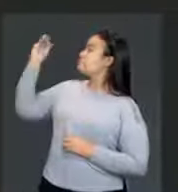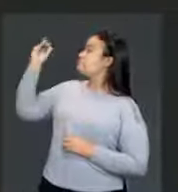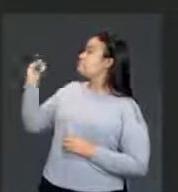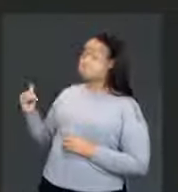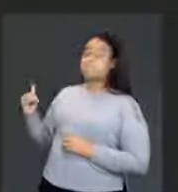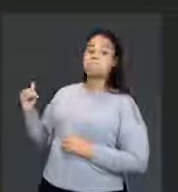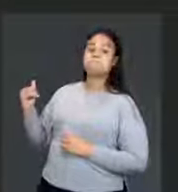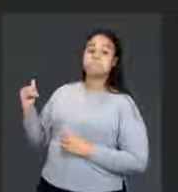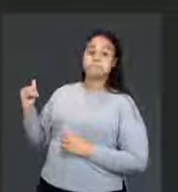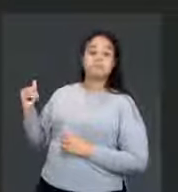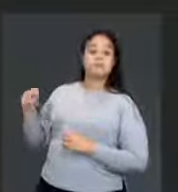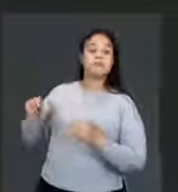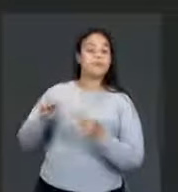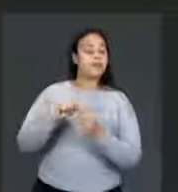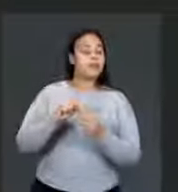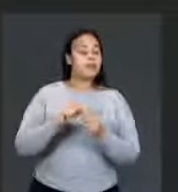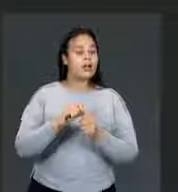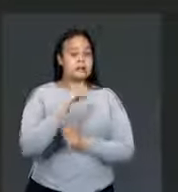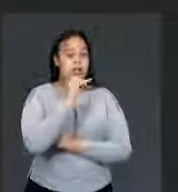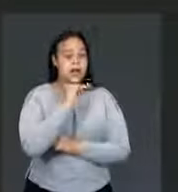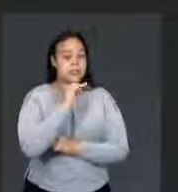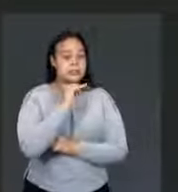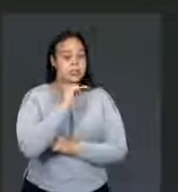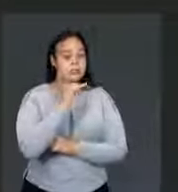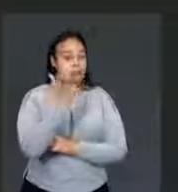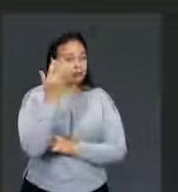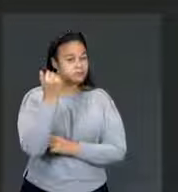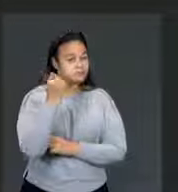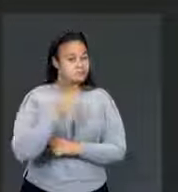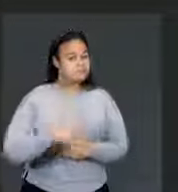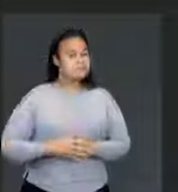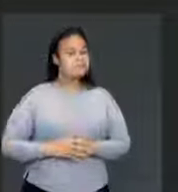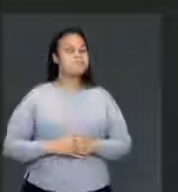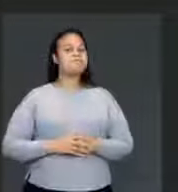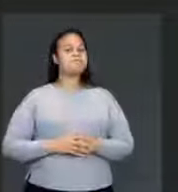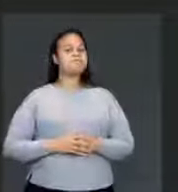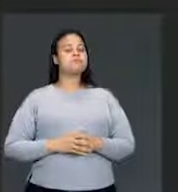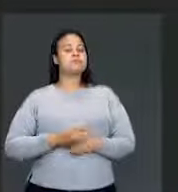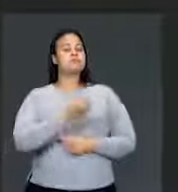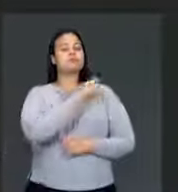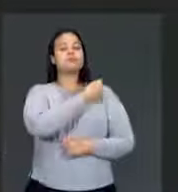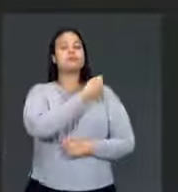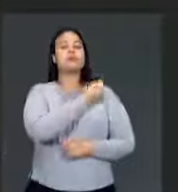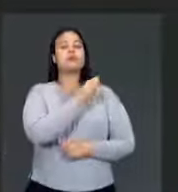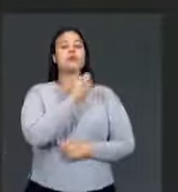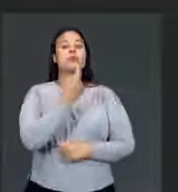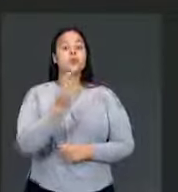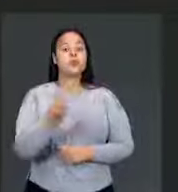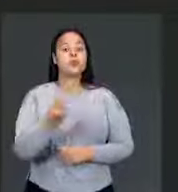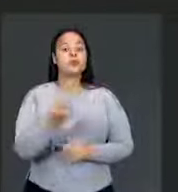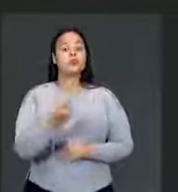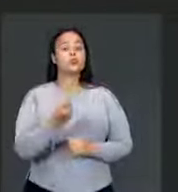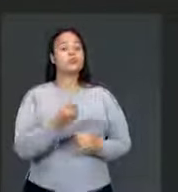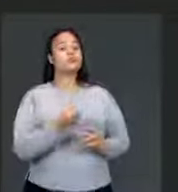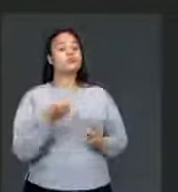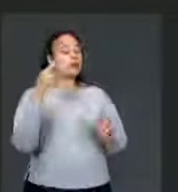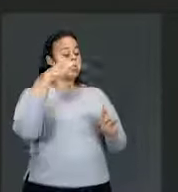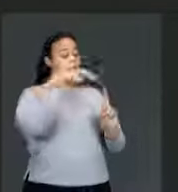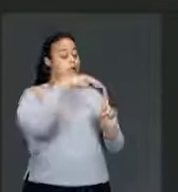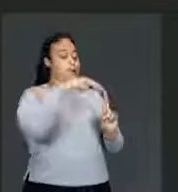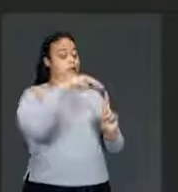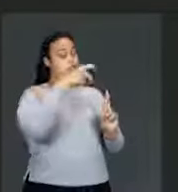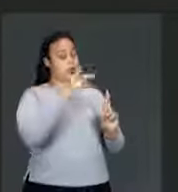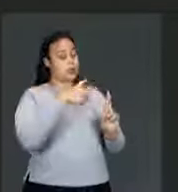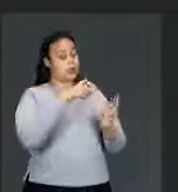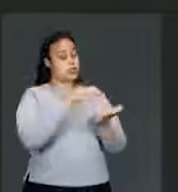Vamos agora fazer um exemplo? Vamos lá. Exemplo 1. Esse exemplo foi retirado lá do PET de